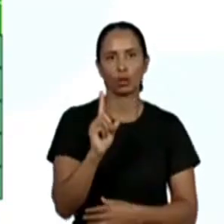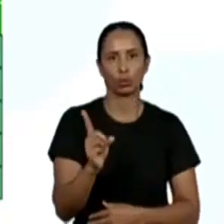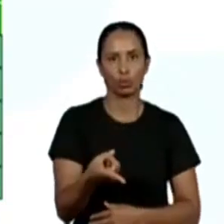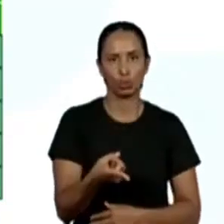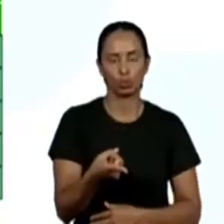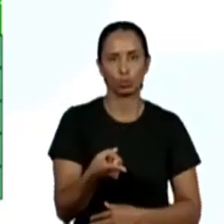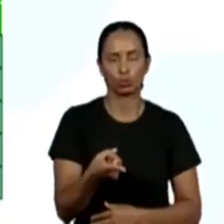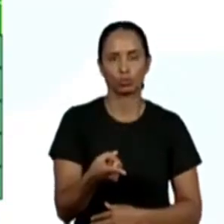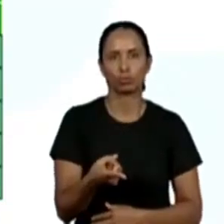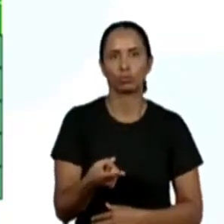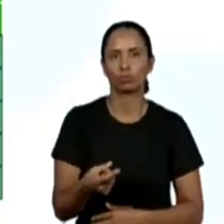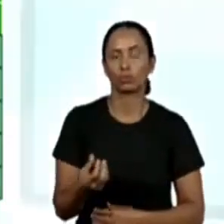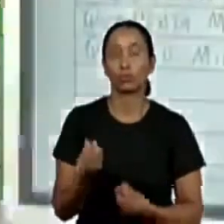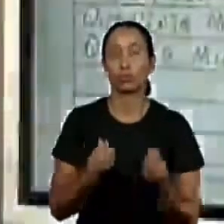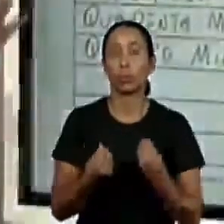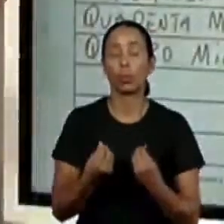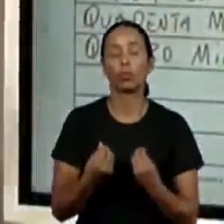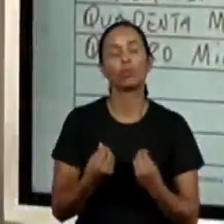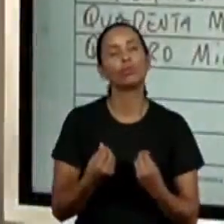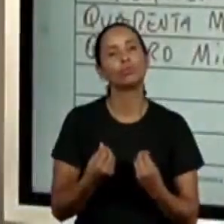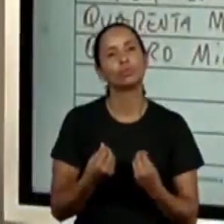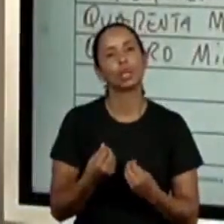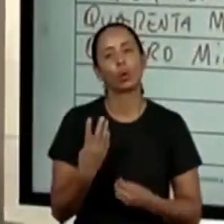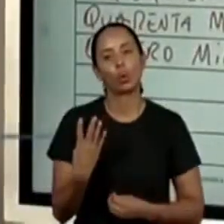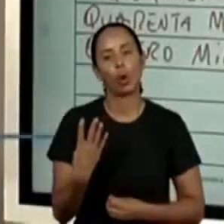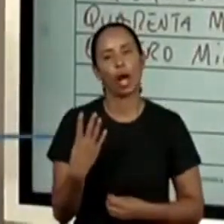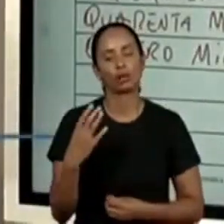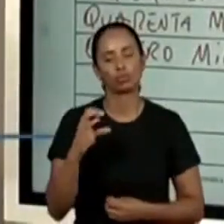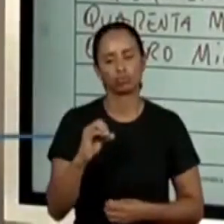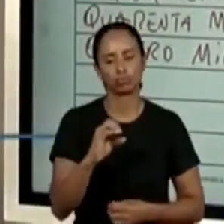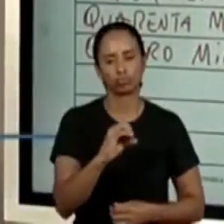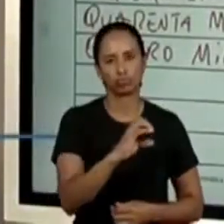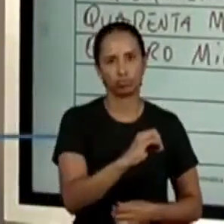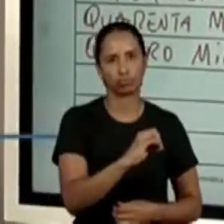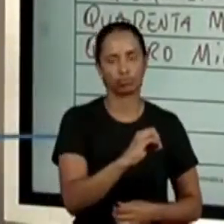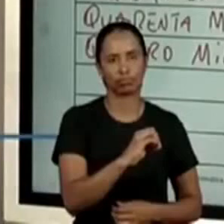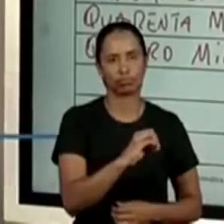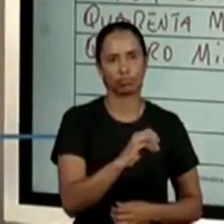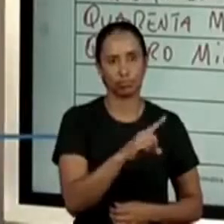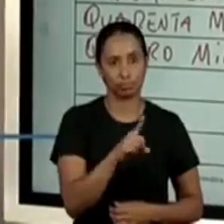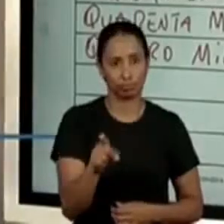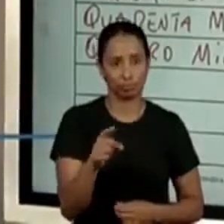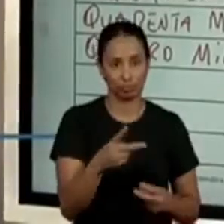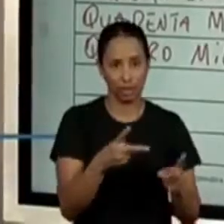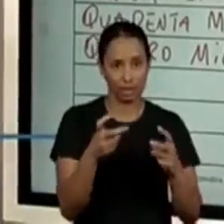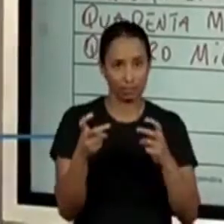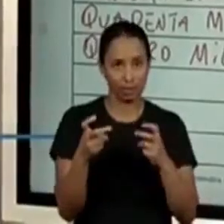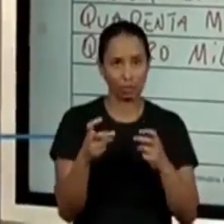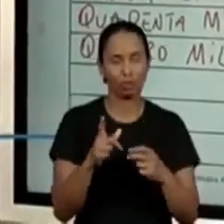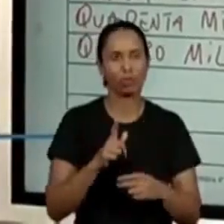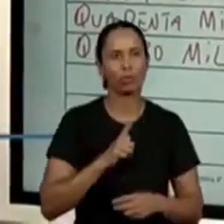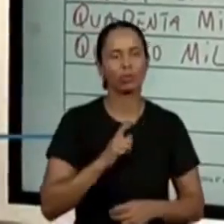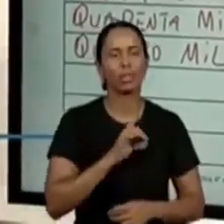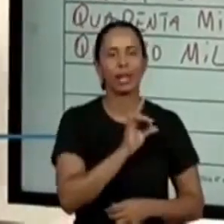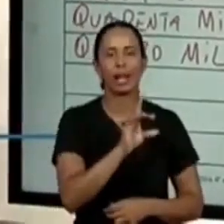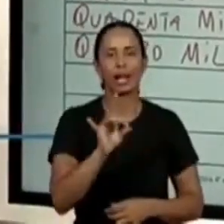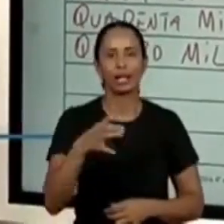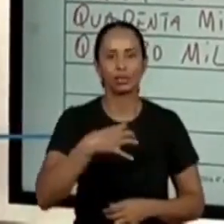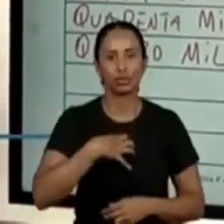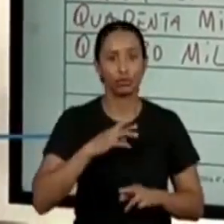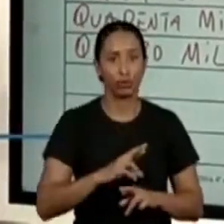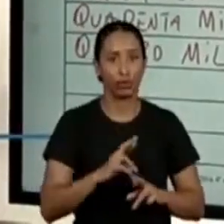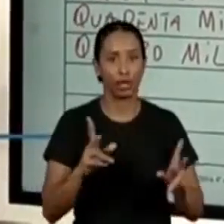Então é assim que você consegue identificar a posição. Você viu que são 4, cada um numa posição diferente?